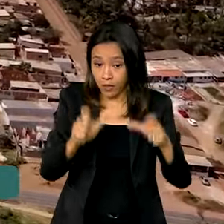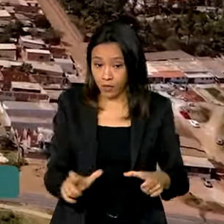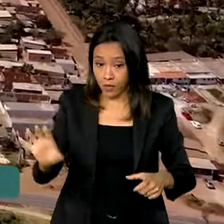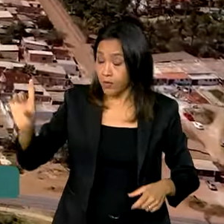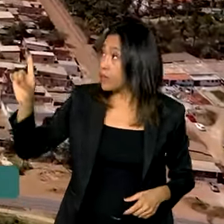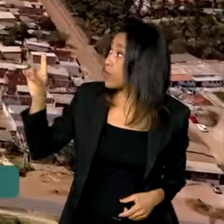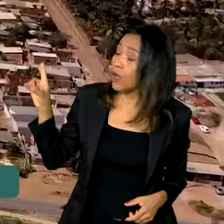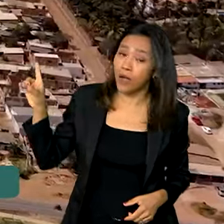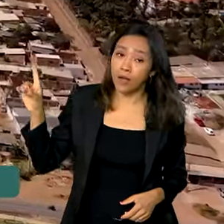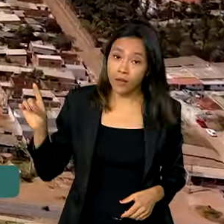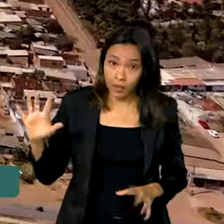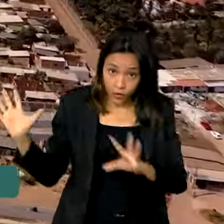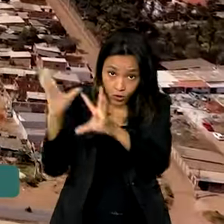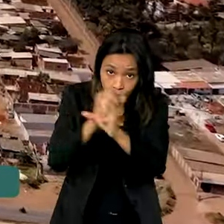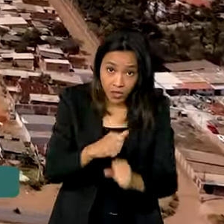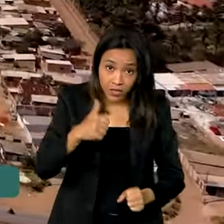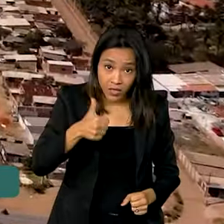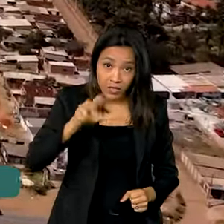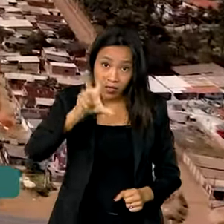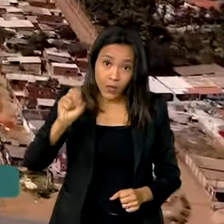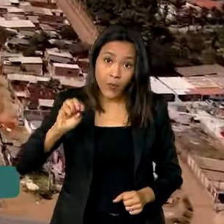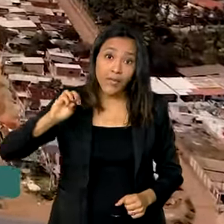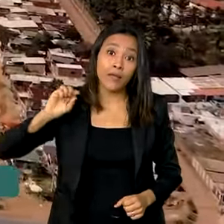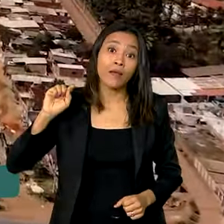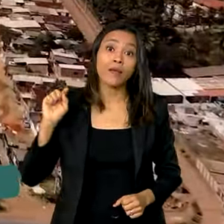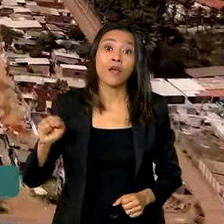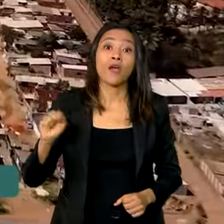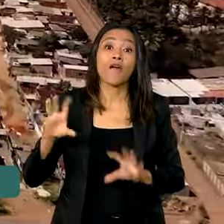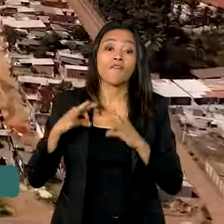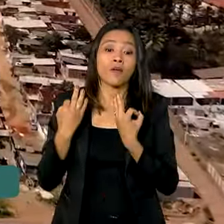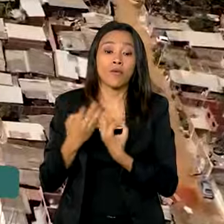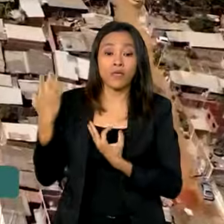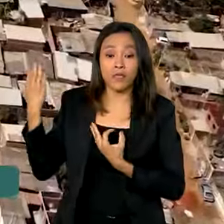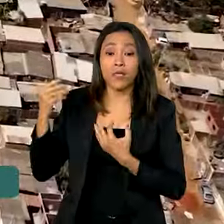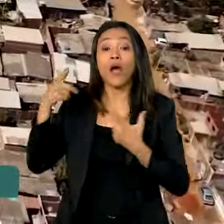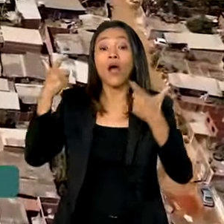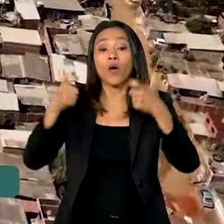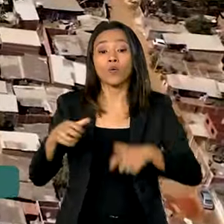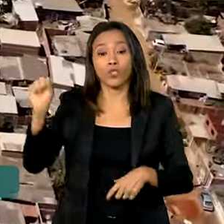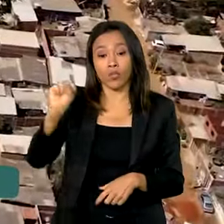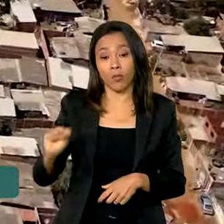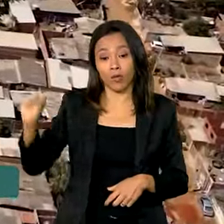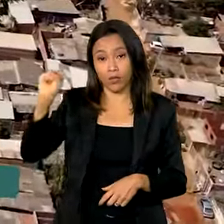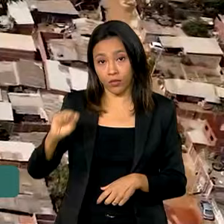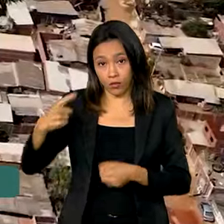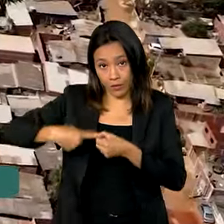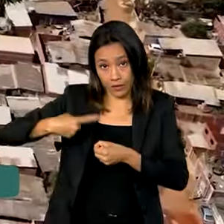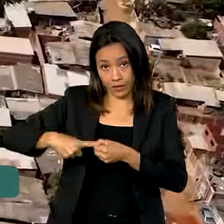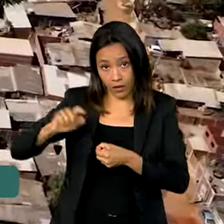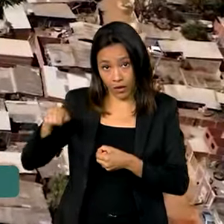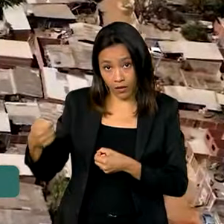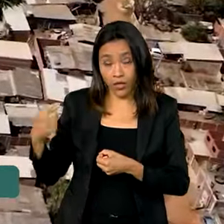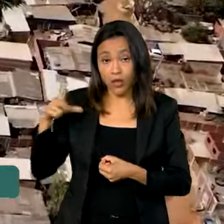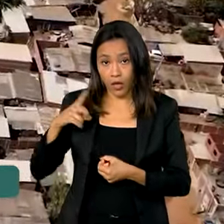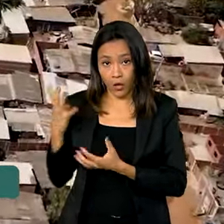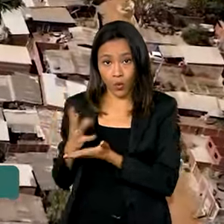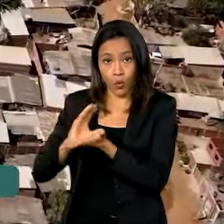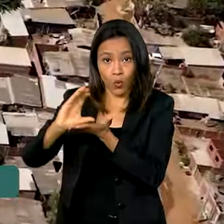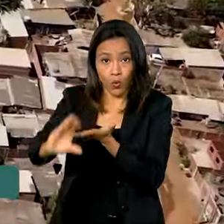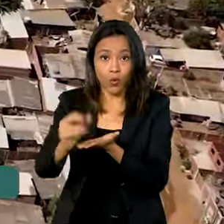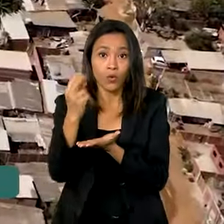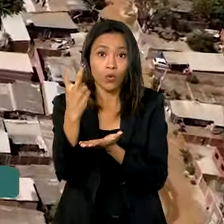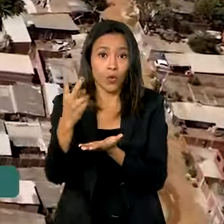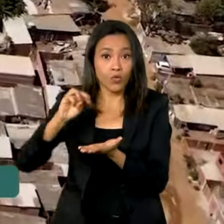de 750 famílias em Sobradinho, no Distrito Federal. O local recebeu investimentos de R$,5 milhões